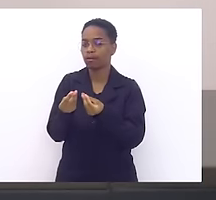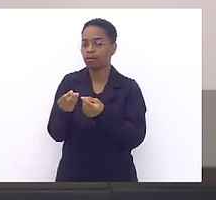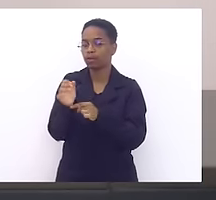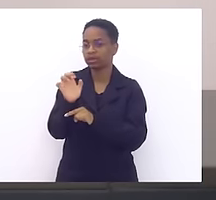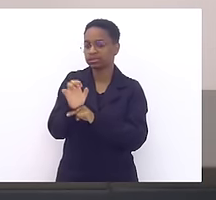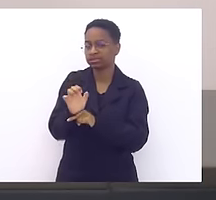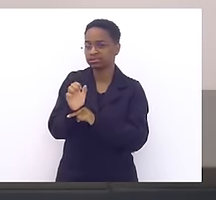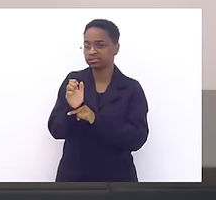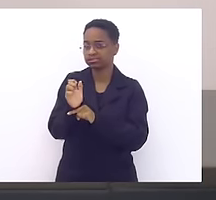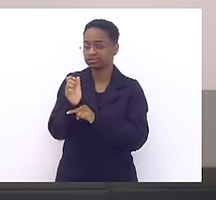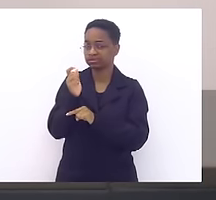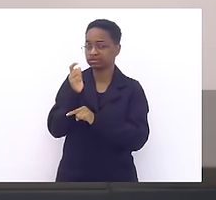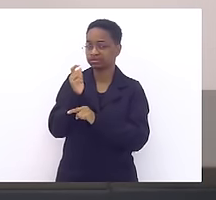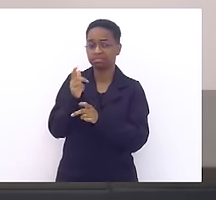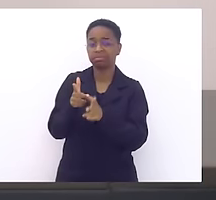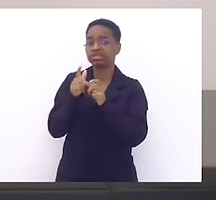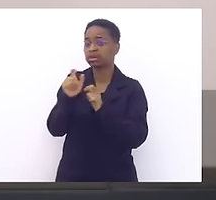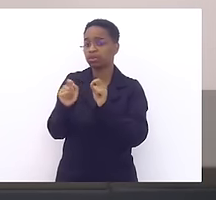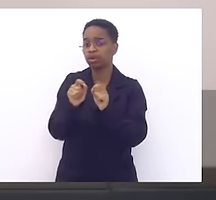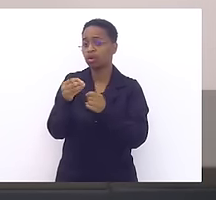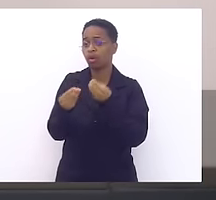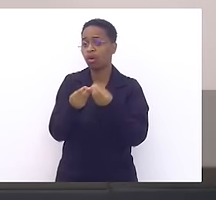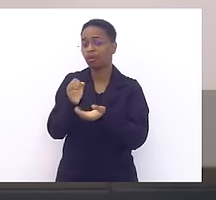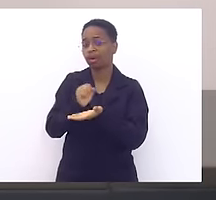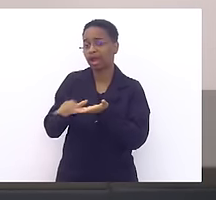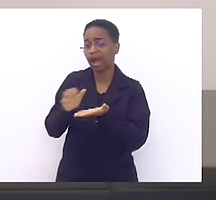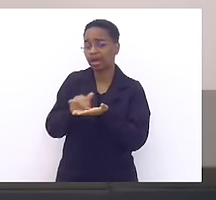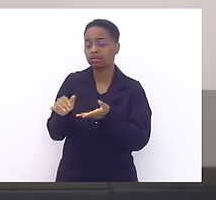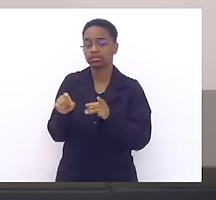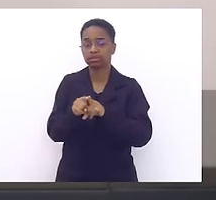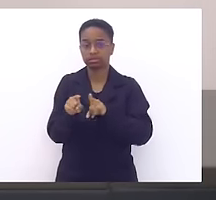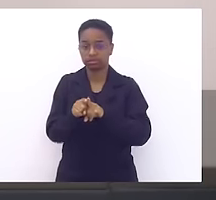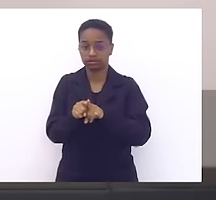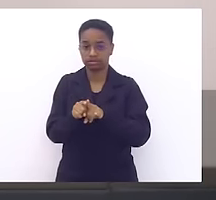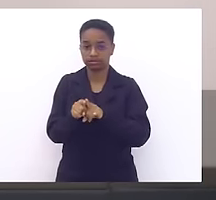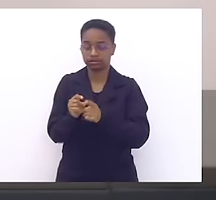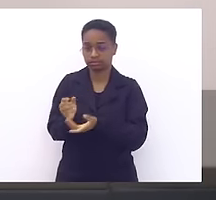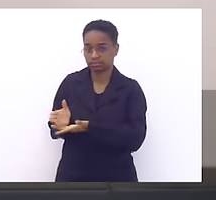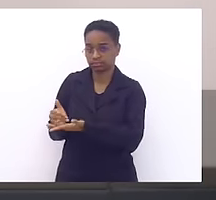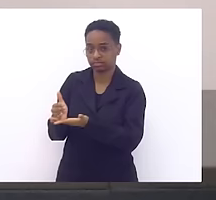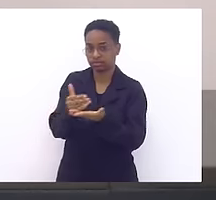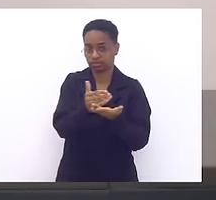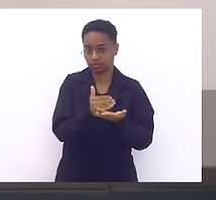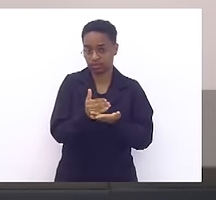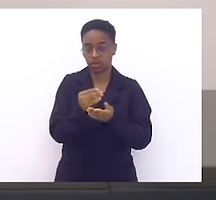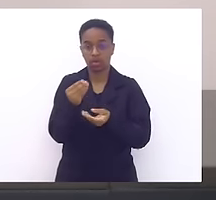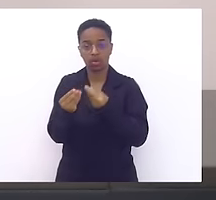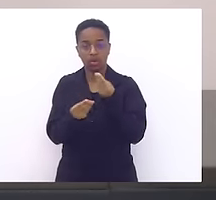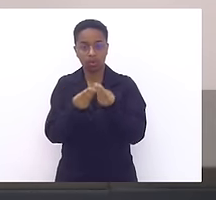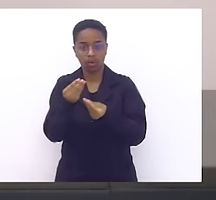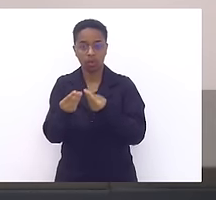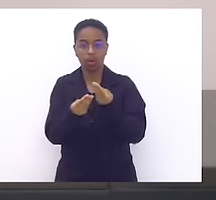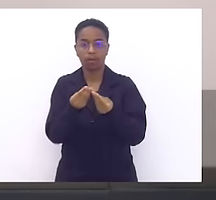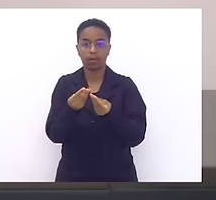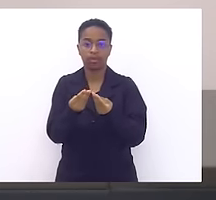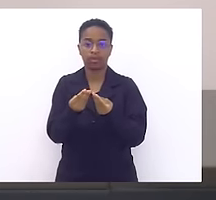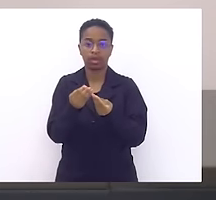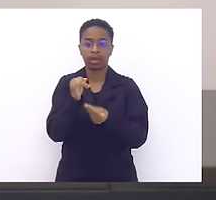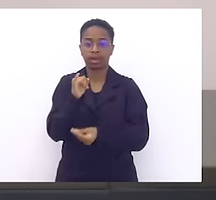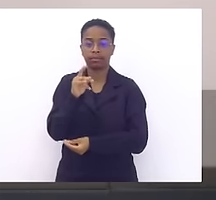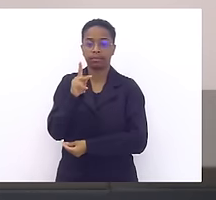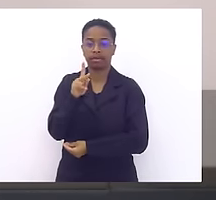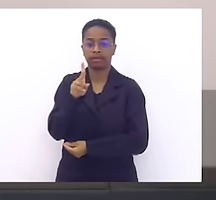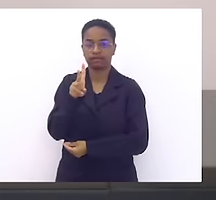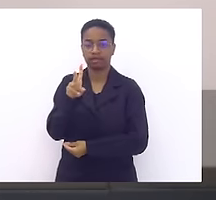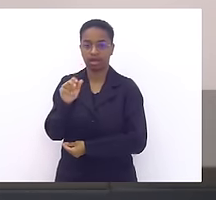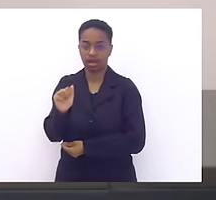estado ver alguma coisa desse recursos Além disso fazer um apanhado para nós de como anda arrecadação de IPVA no Rio